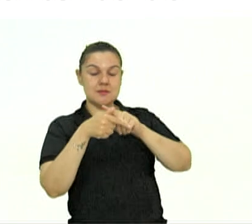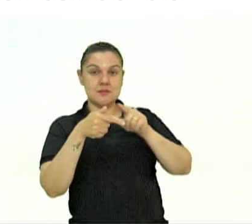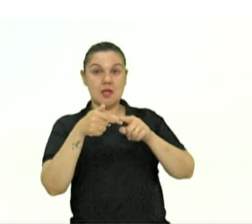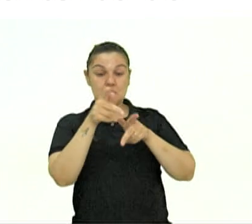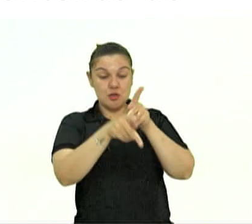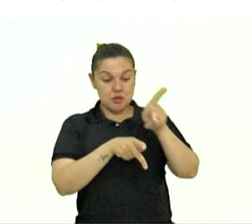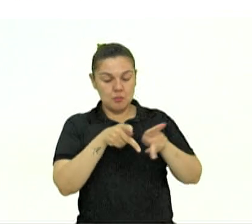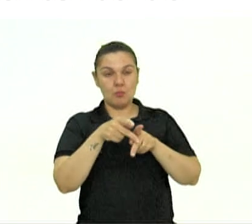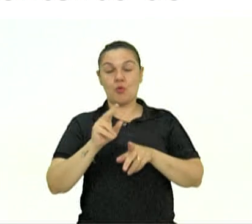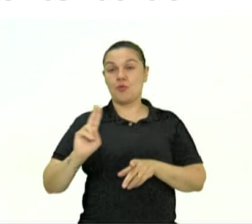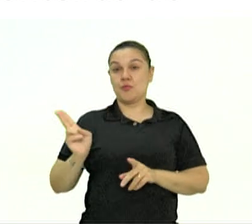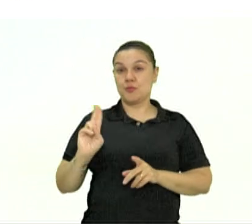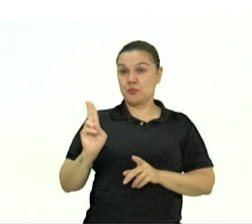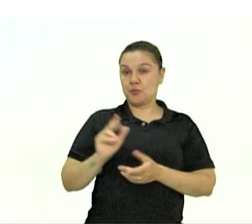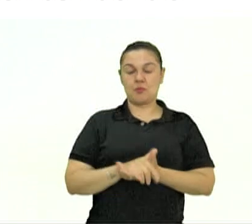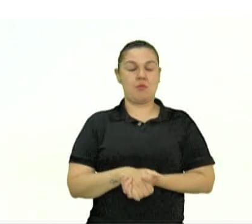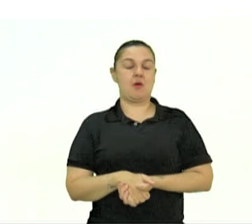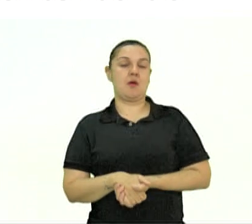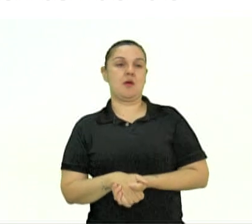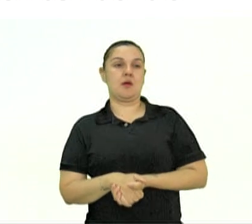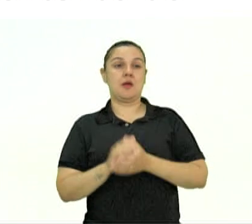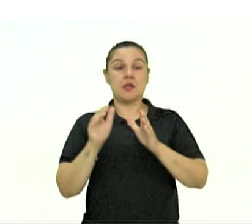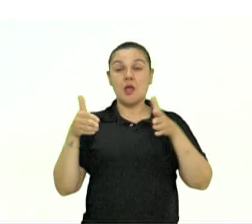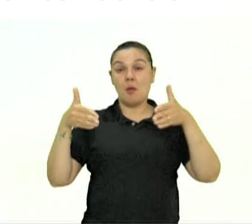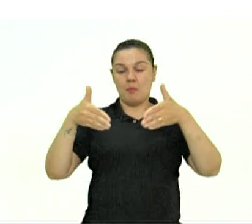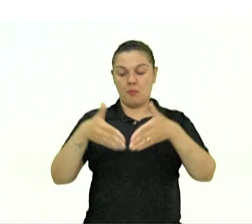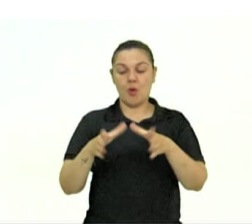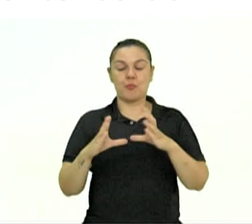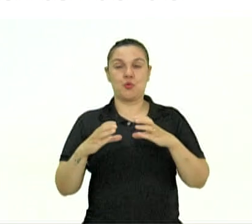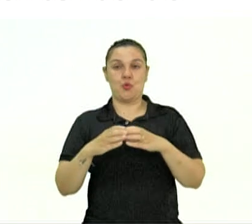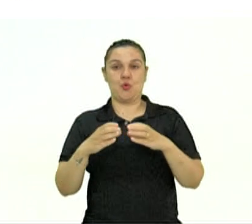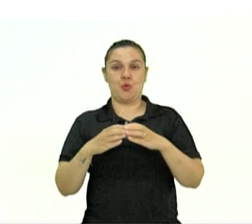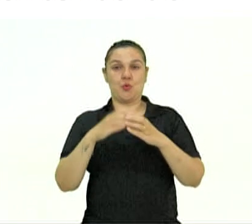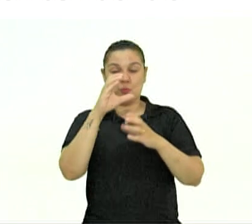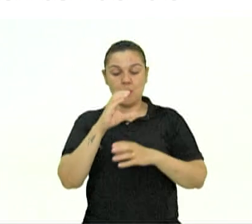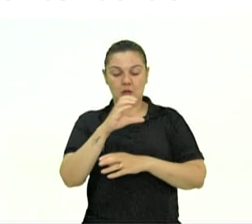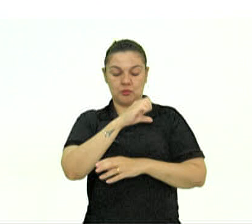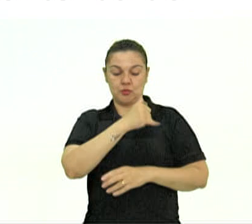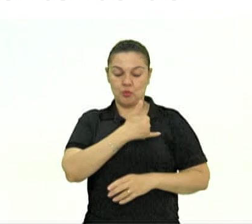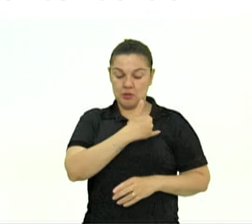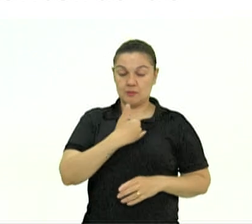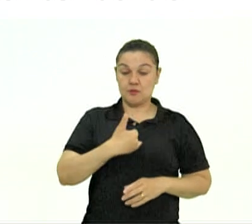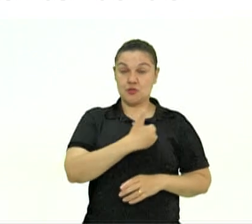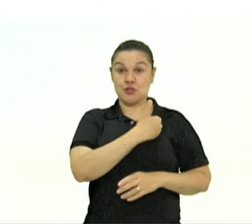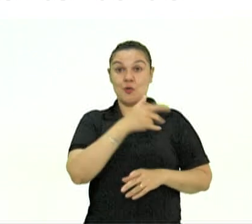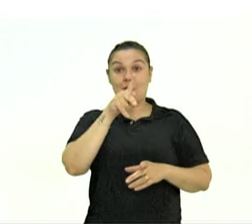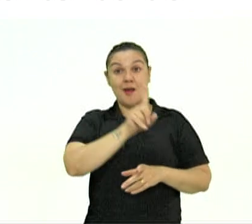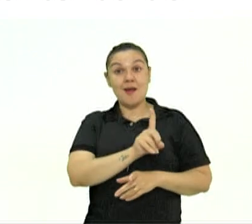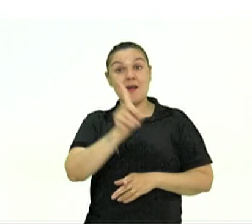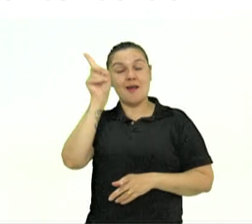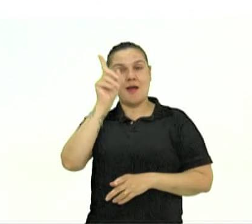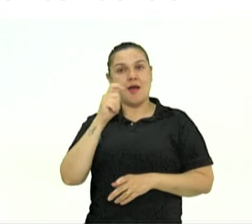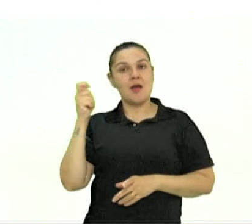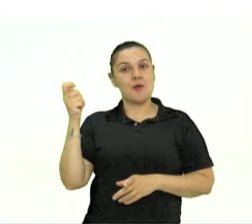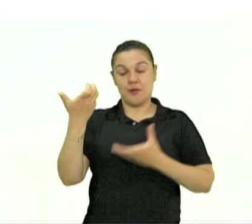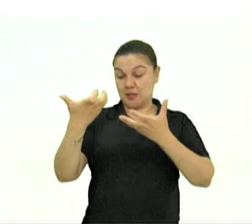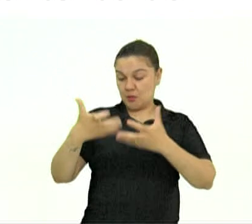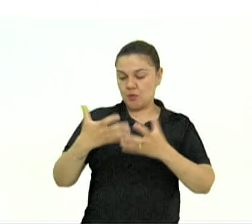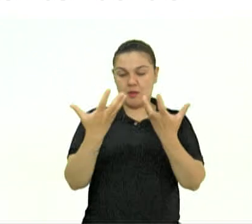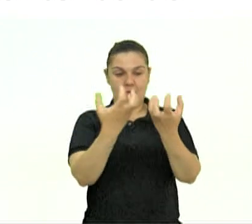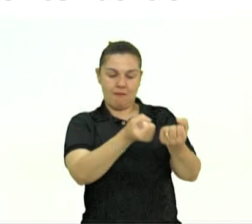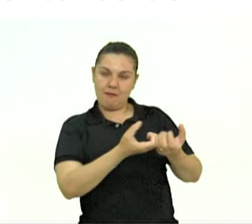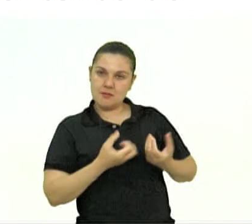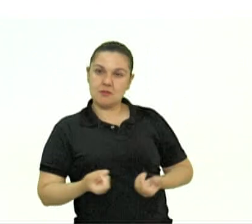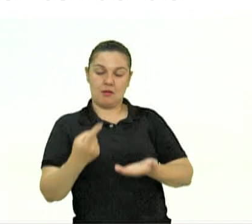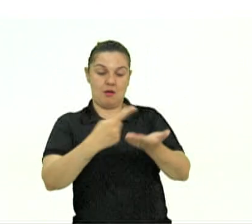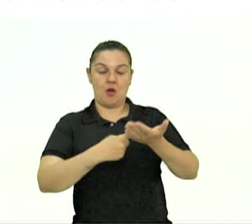missões do Uruguai, instalados nas missões jesuítas no atual Rio Grande do Sul, que não queriam aceitar as decisões